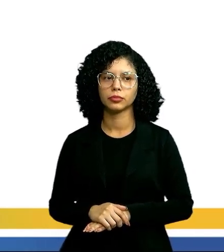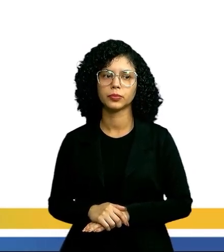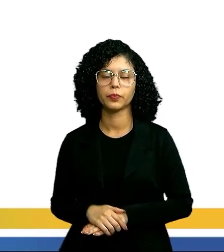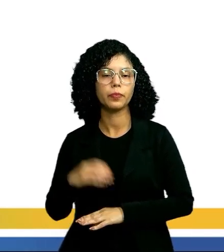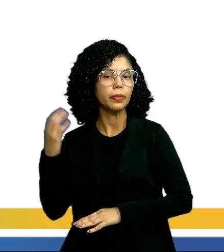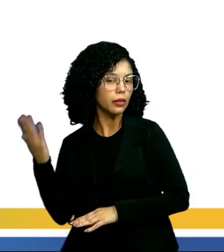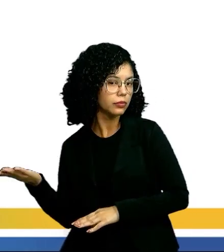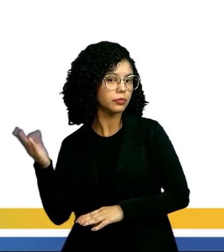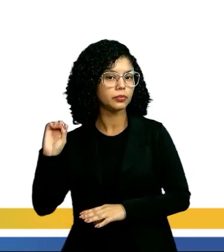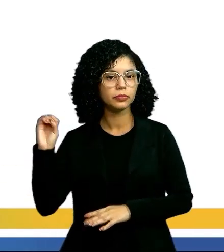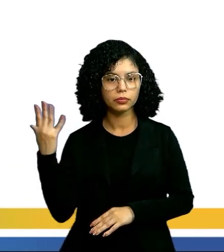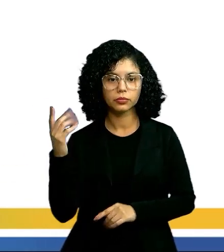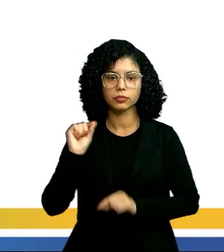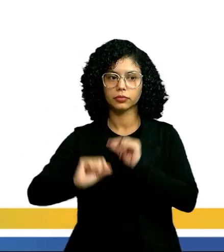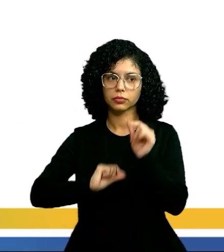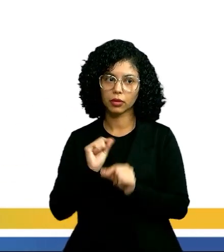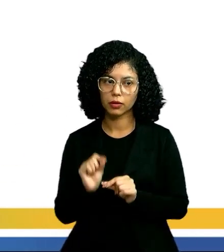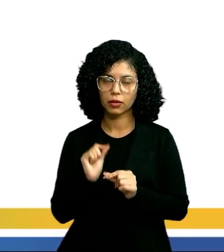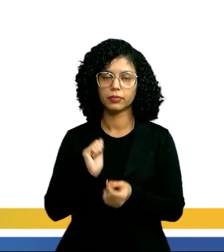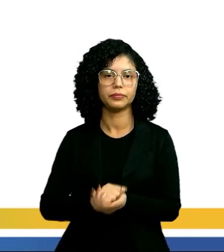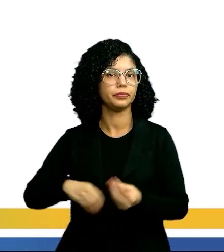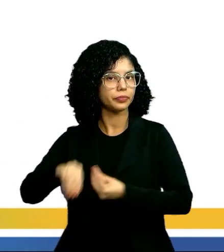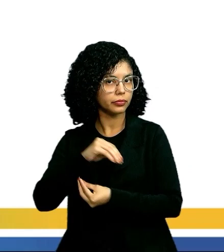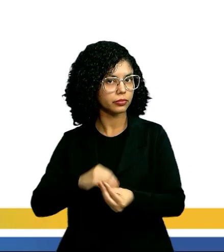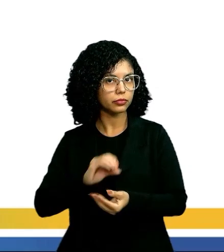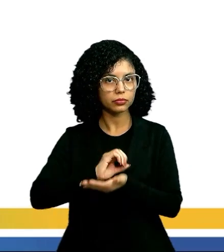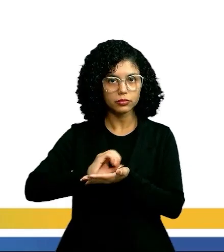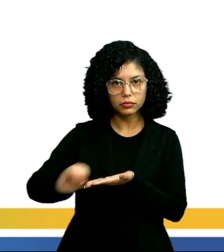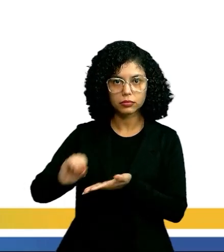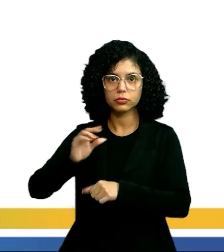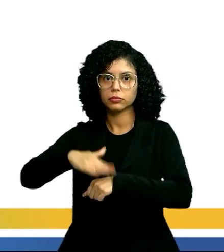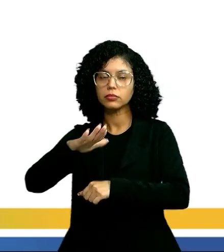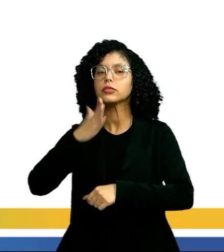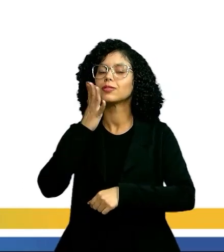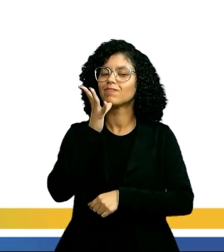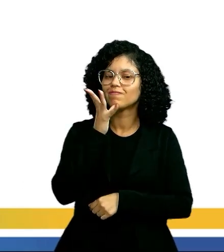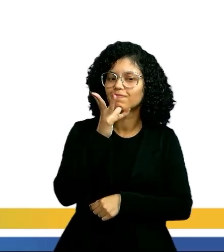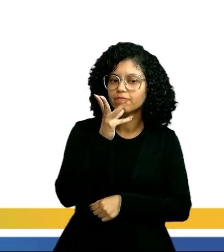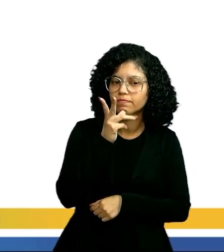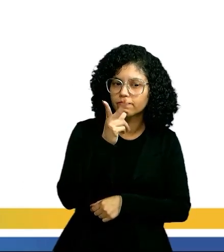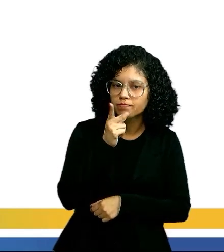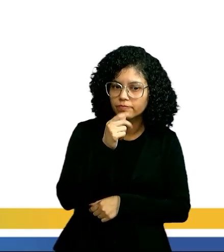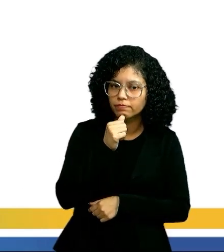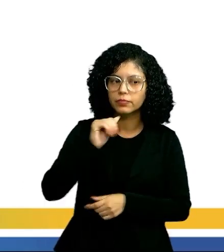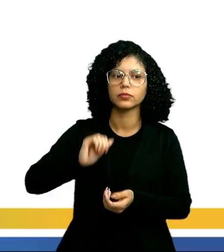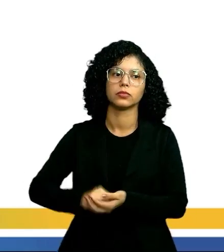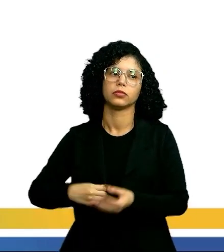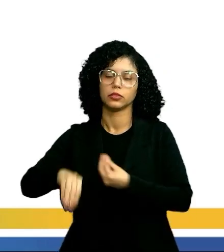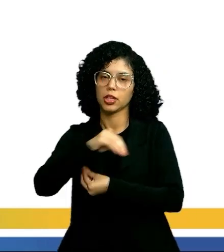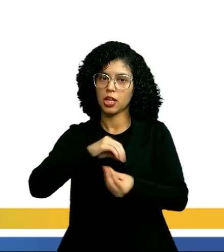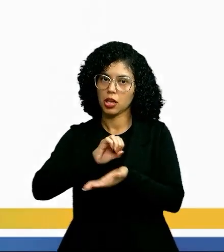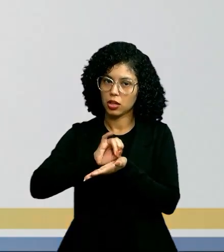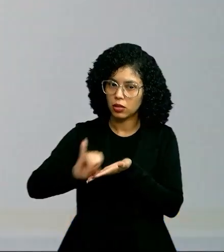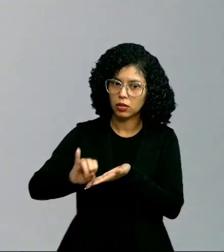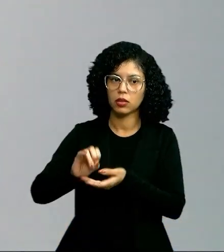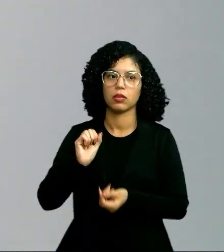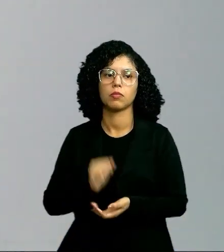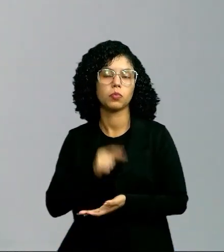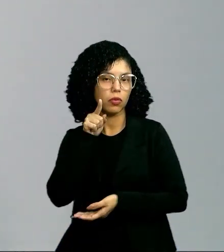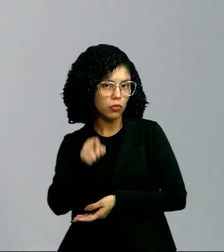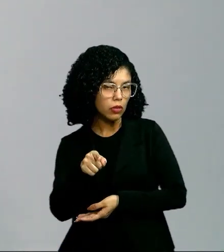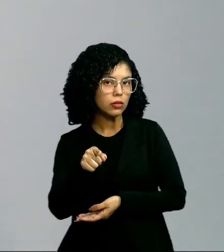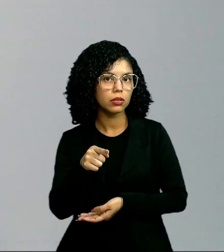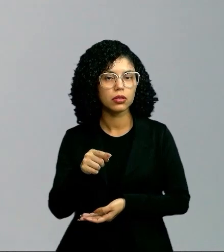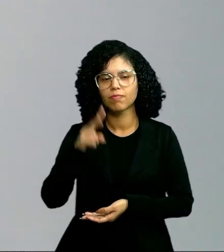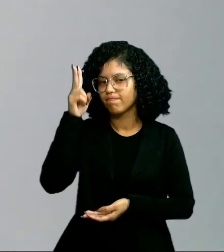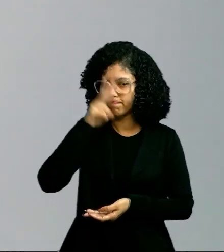Com relação às reações orgânicas, elas costumam ser mais lentas do que as reações inorgânicas. Então, para você